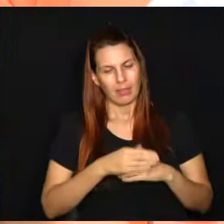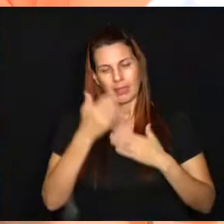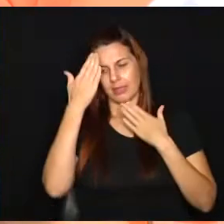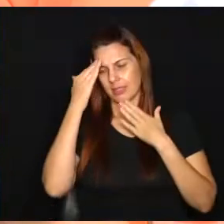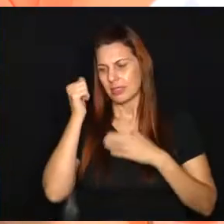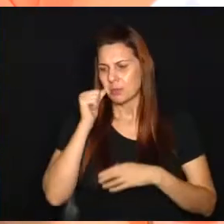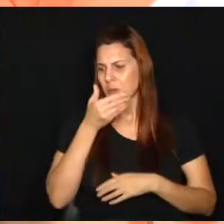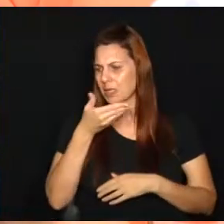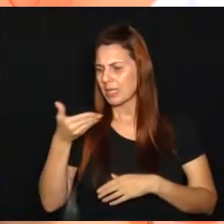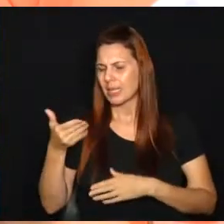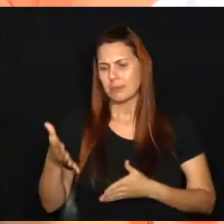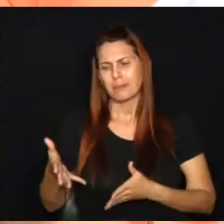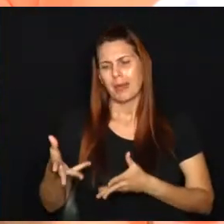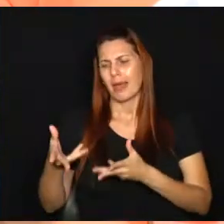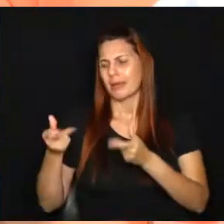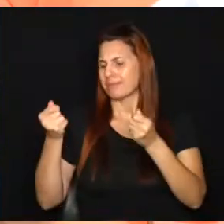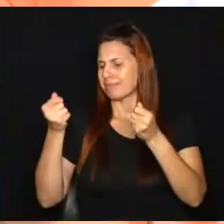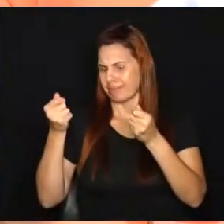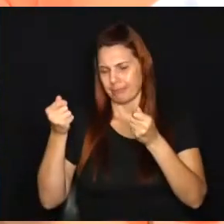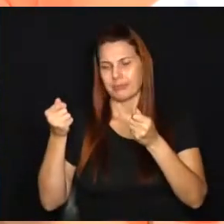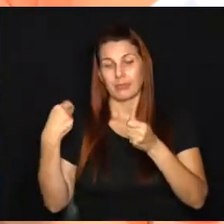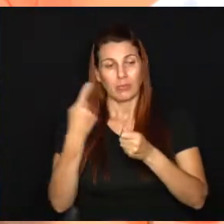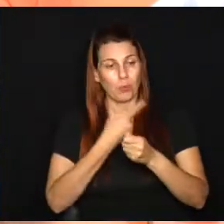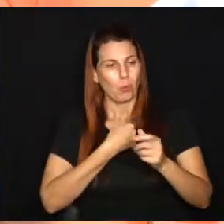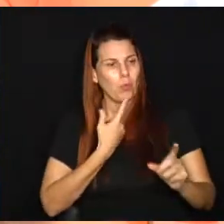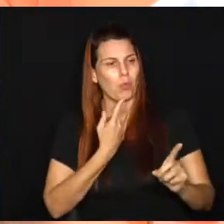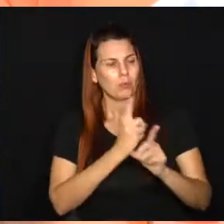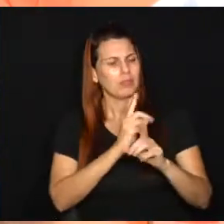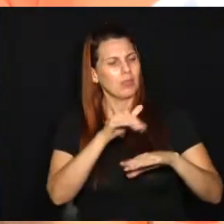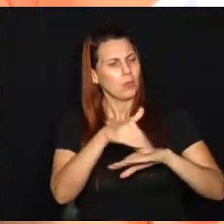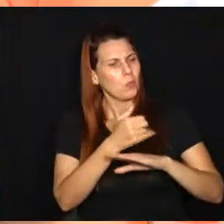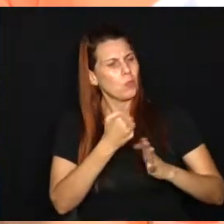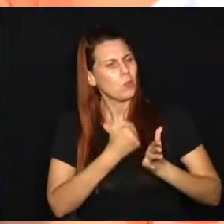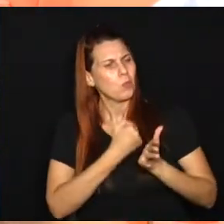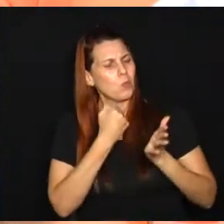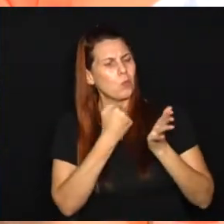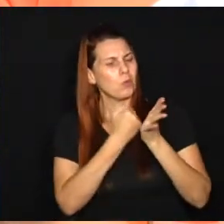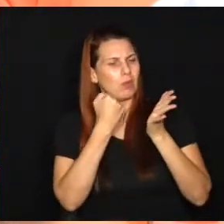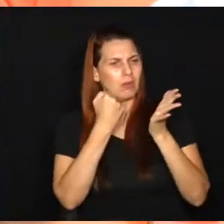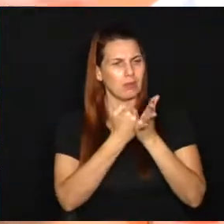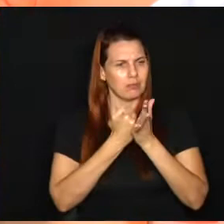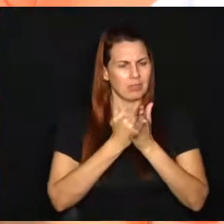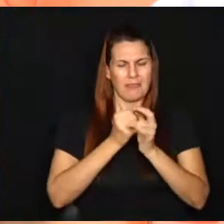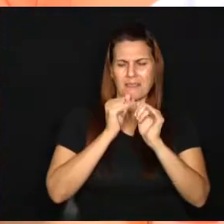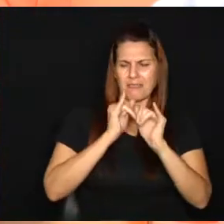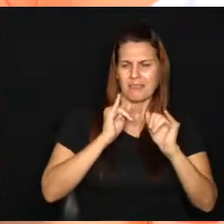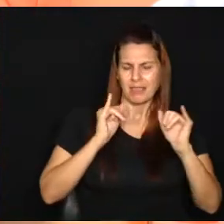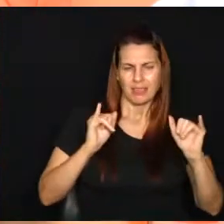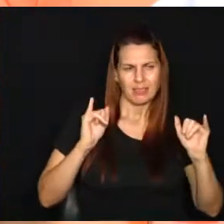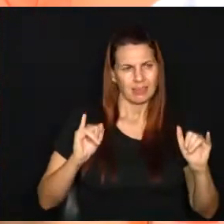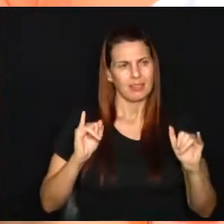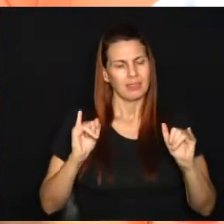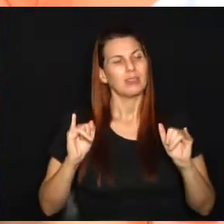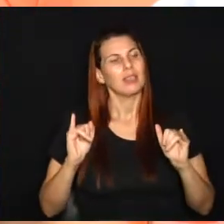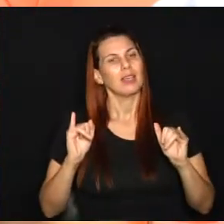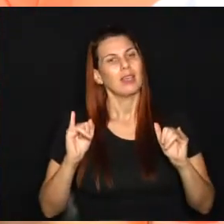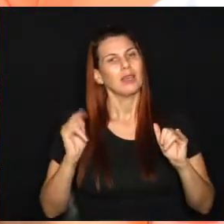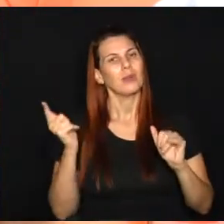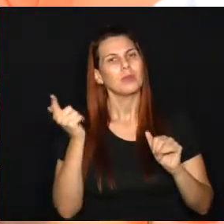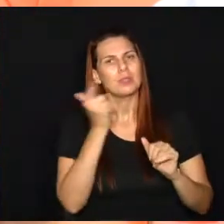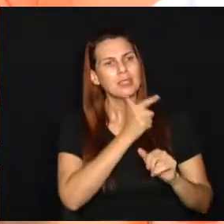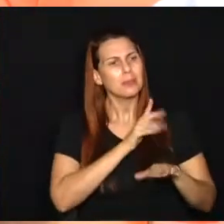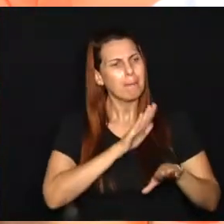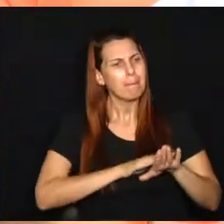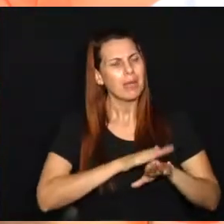maravilhosas e que a gente se encontra aí nas lutas, nas ruas, fazendo aí, soltando o verbo e trazendo, né, conquistando